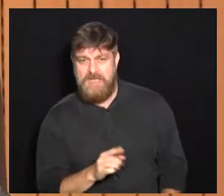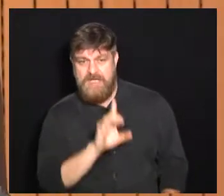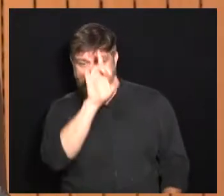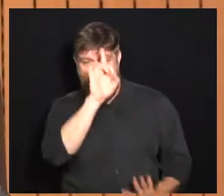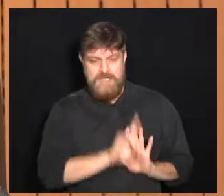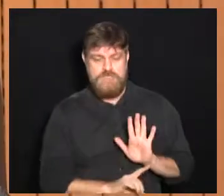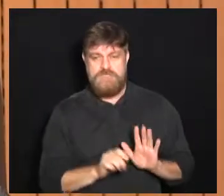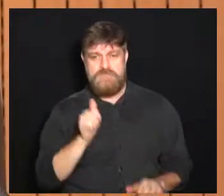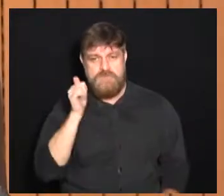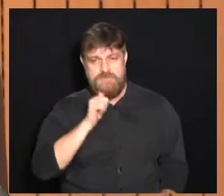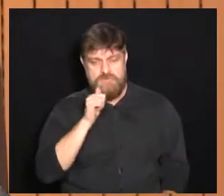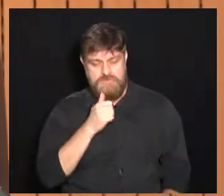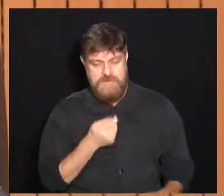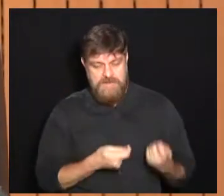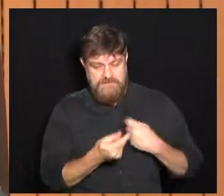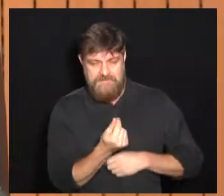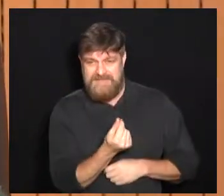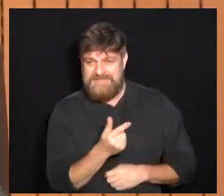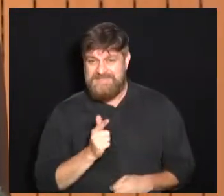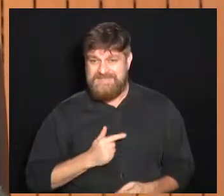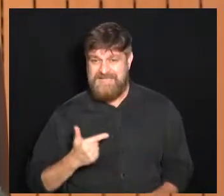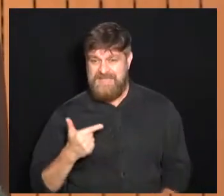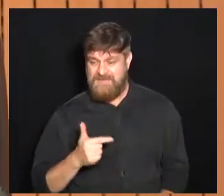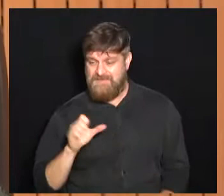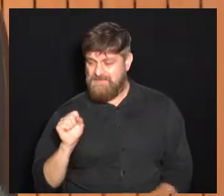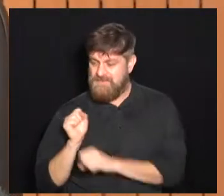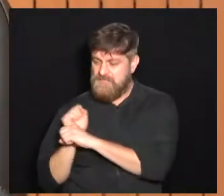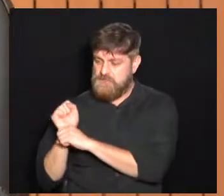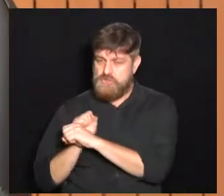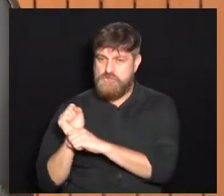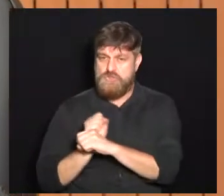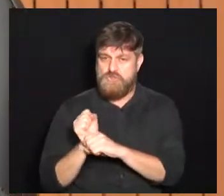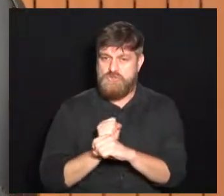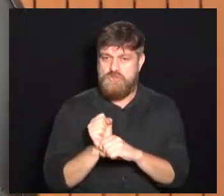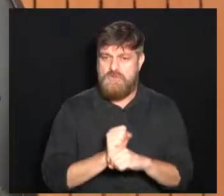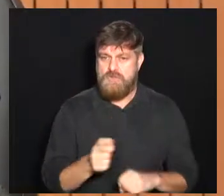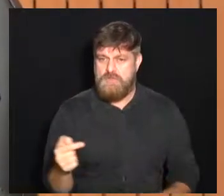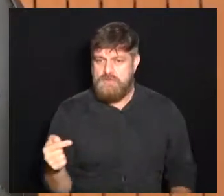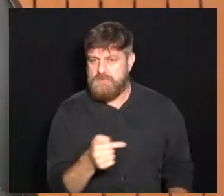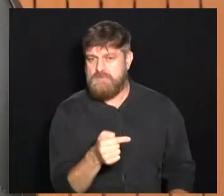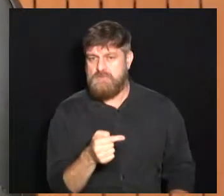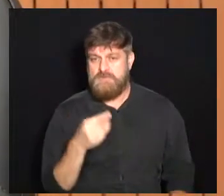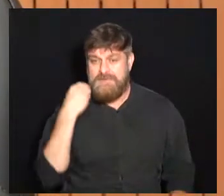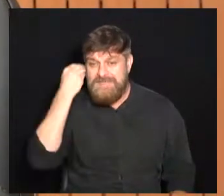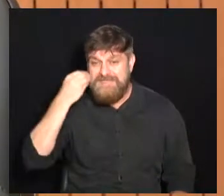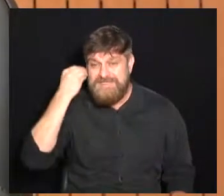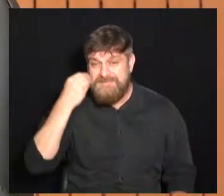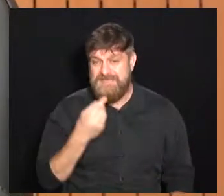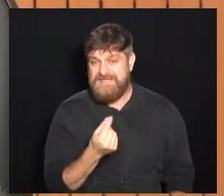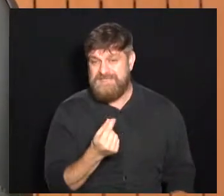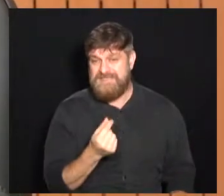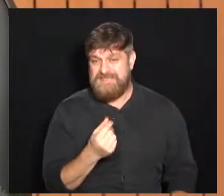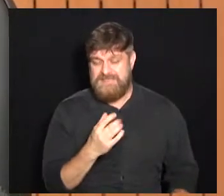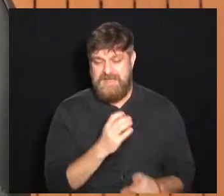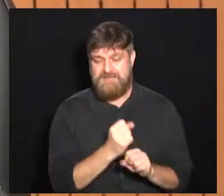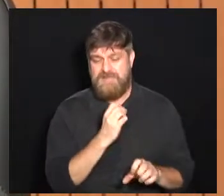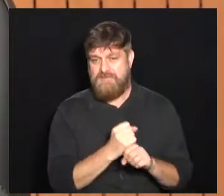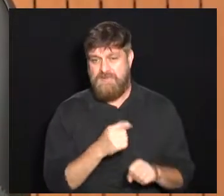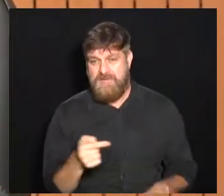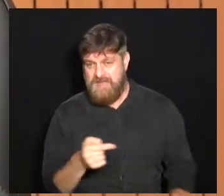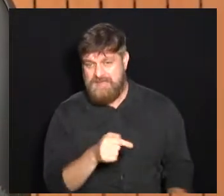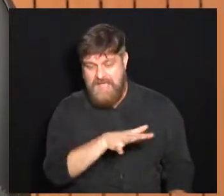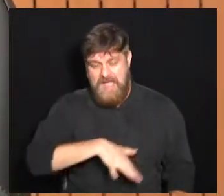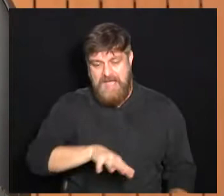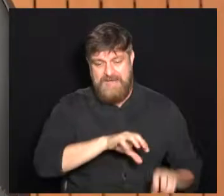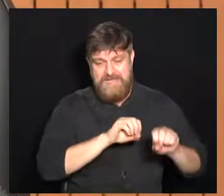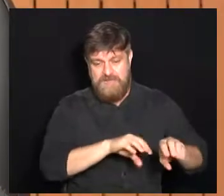diretora financeira, ela tem 28 anos de finanças na Secretaria Municipal de